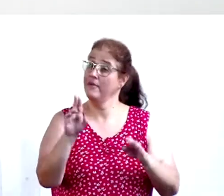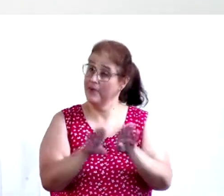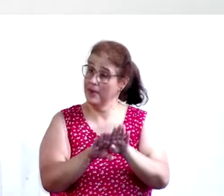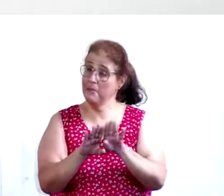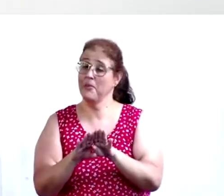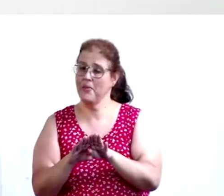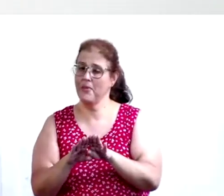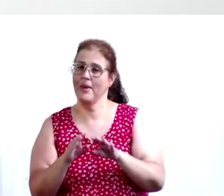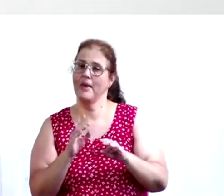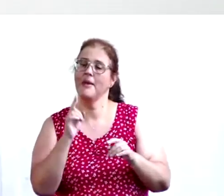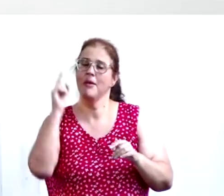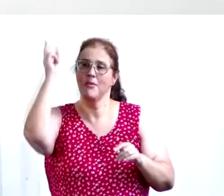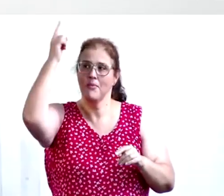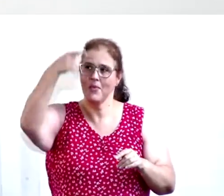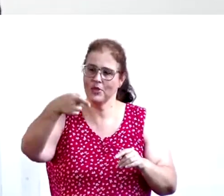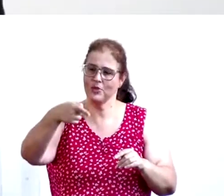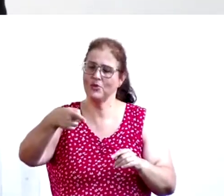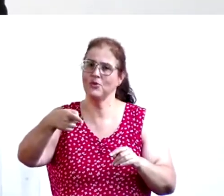Terceiro